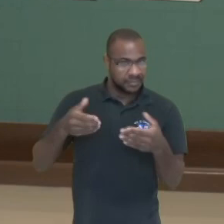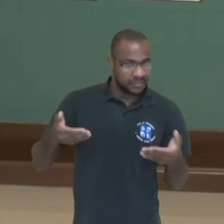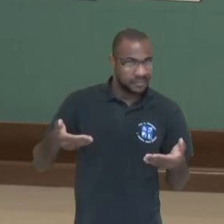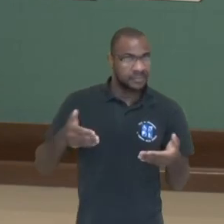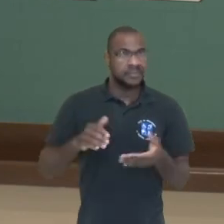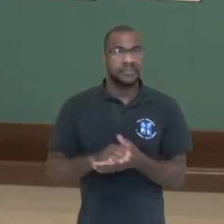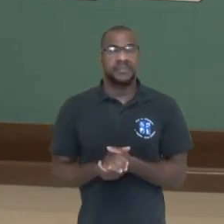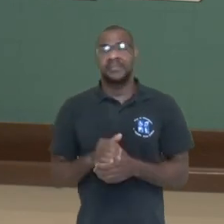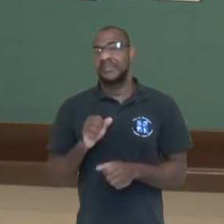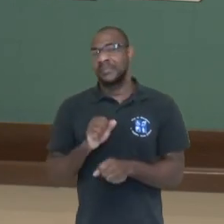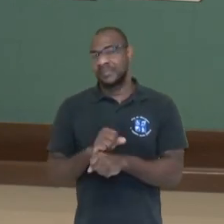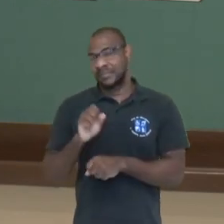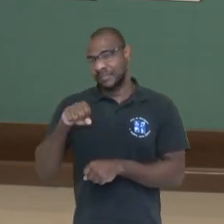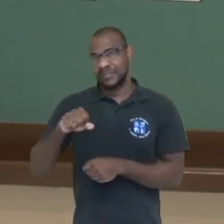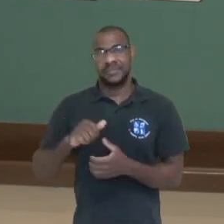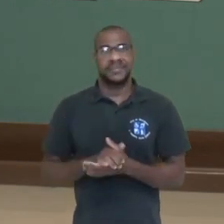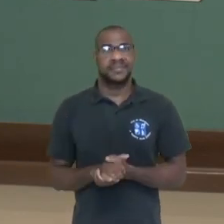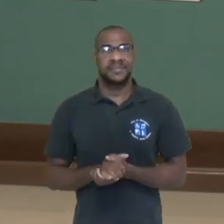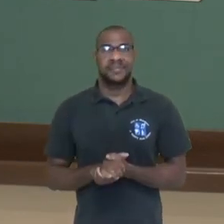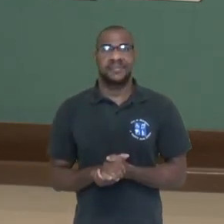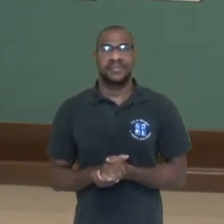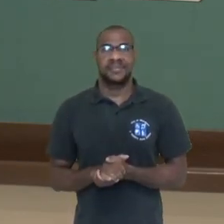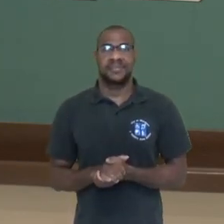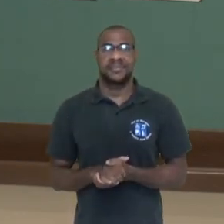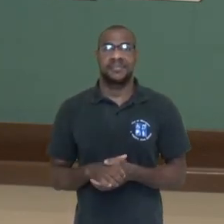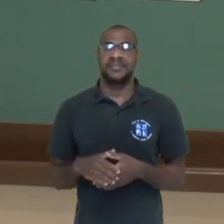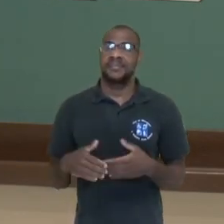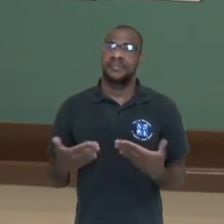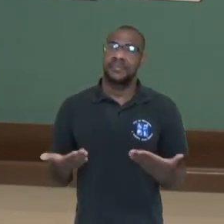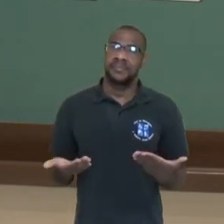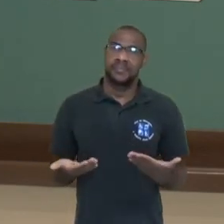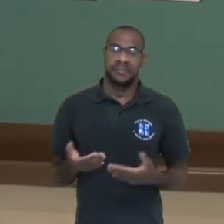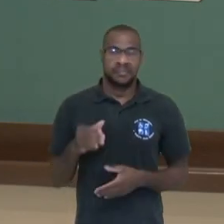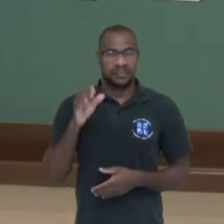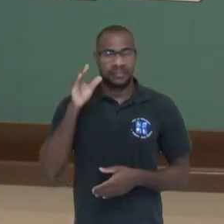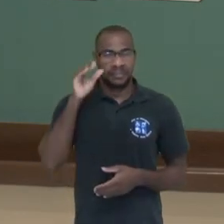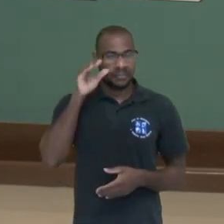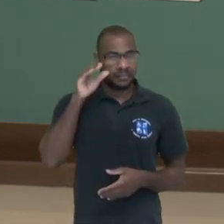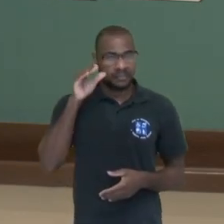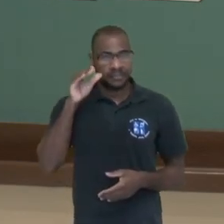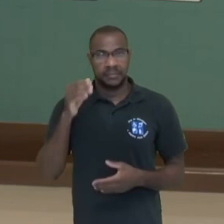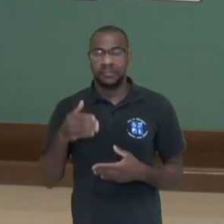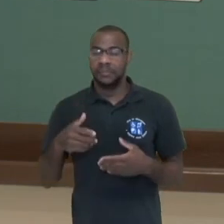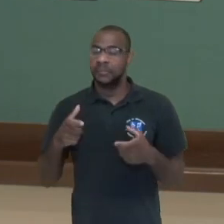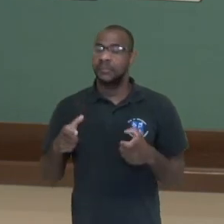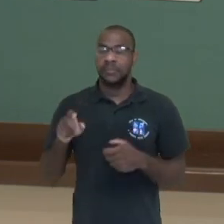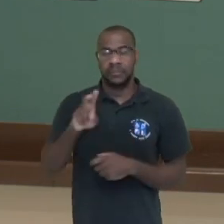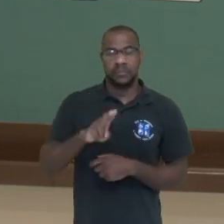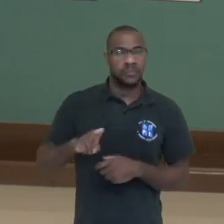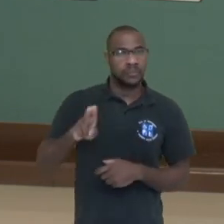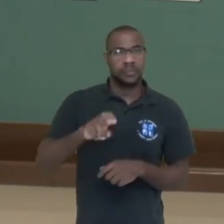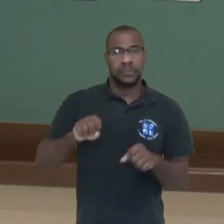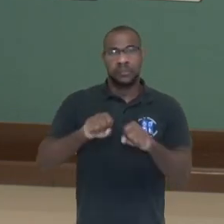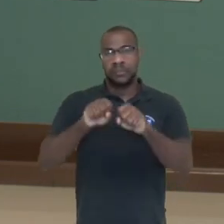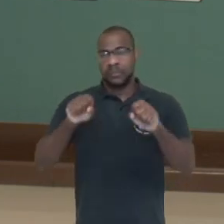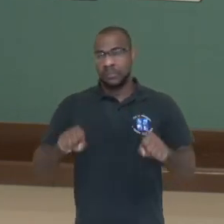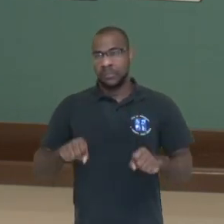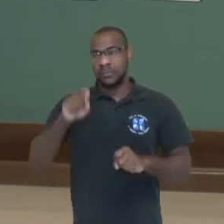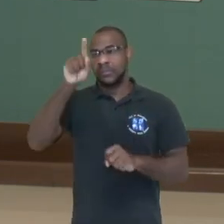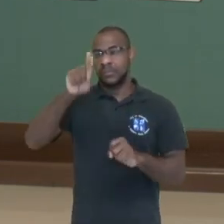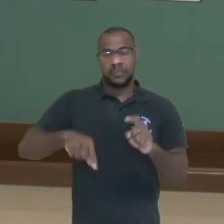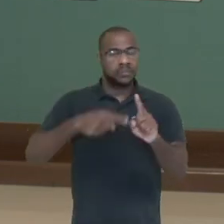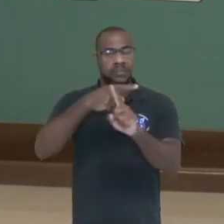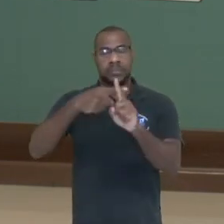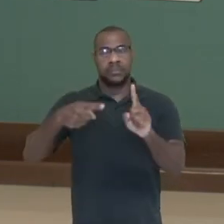eu espero que você tenha conseguido. Uma curiosidade, onde utilizamos o sistema de plano cartesiano no nosso